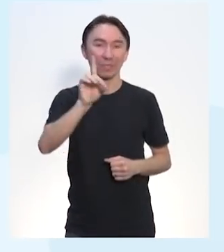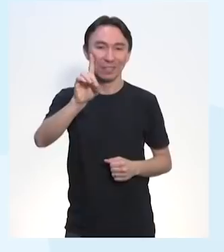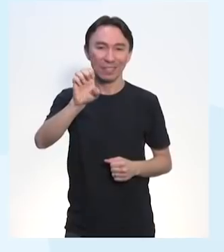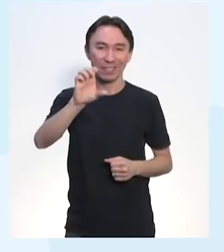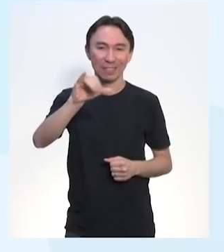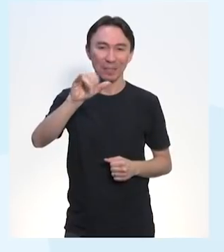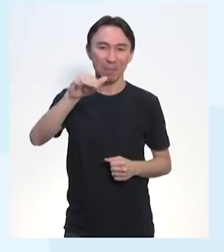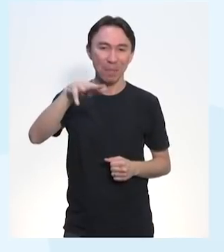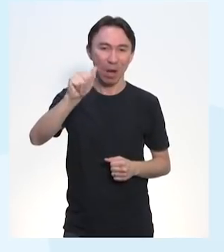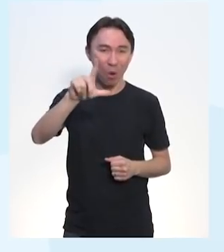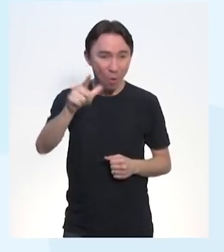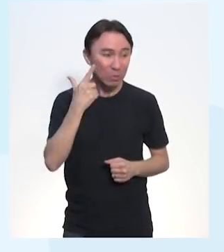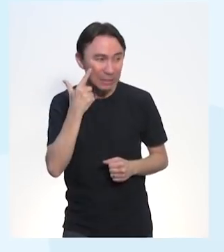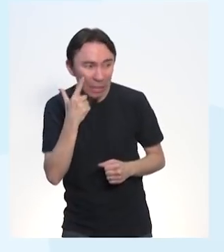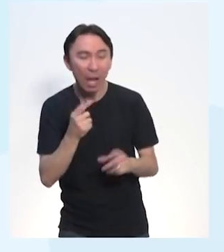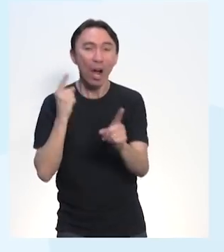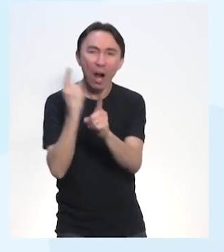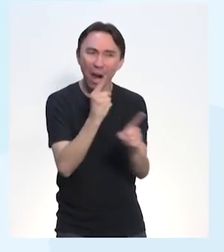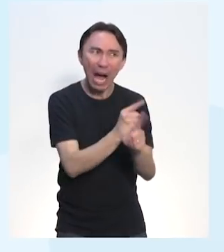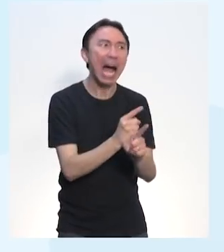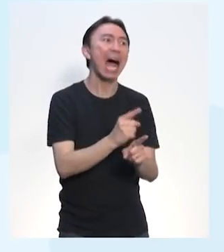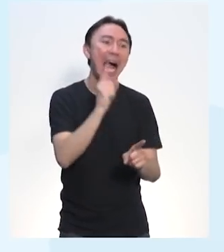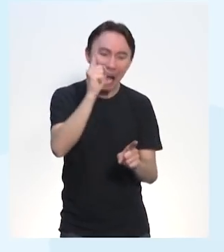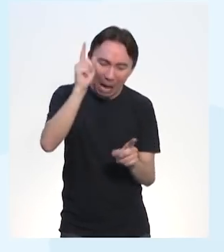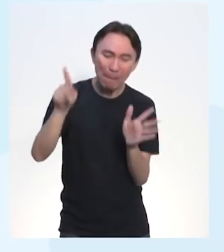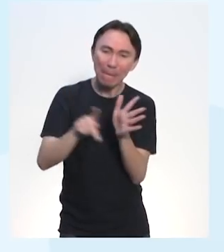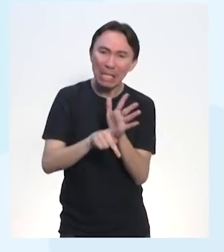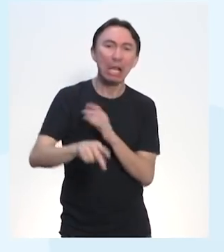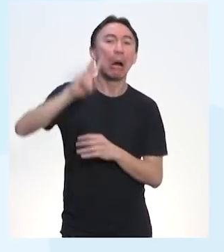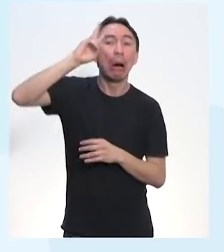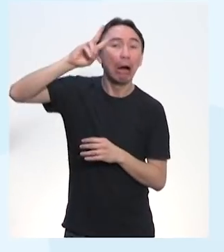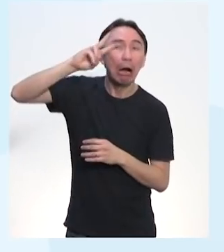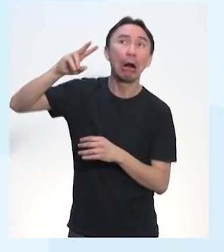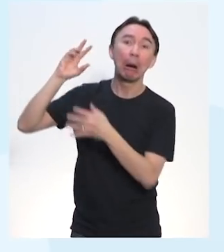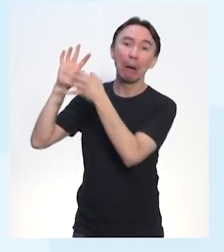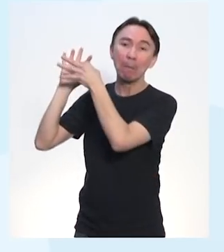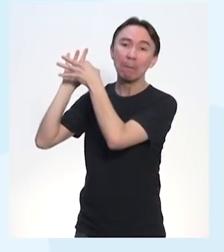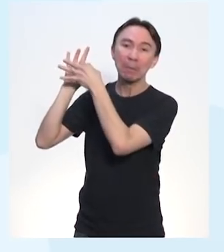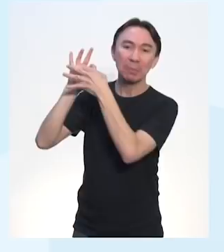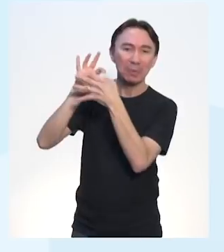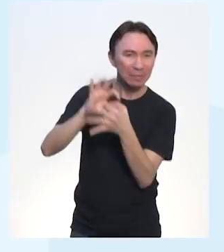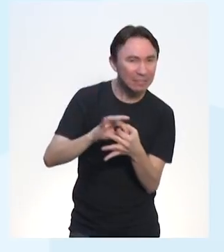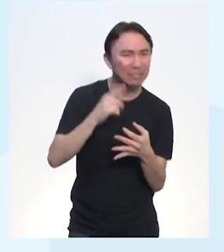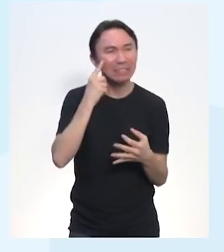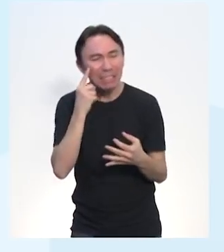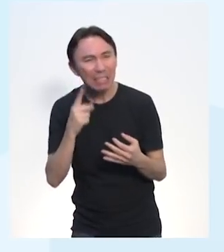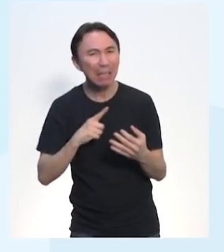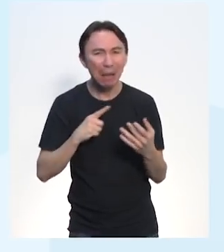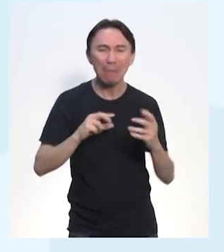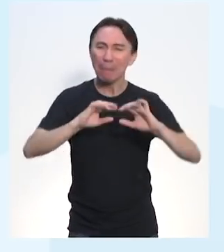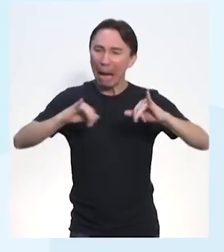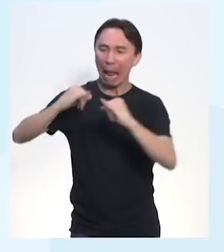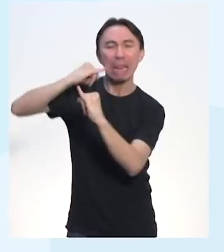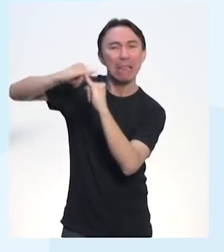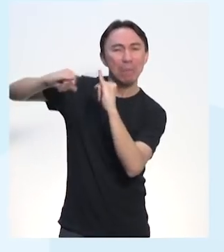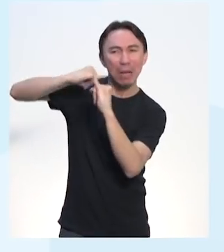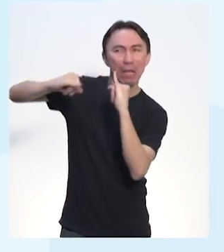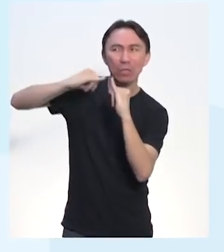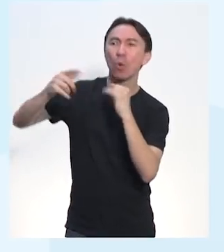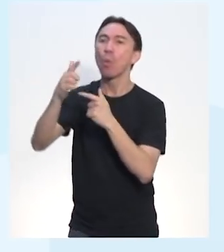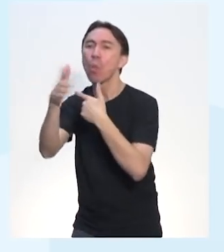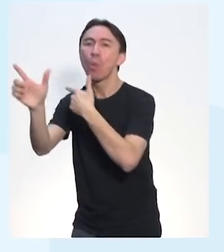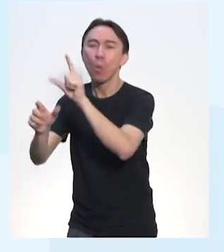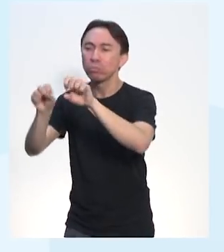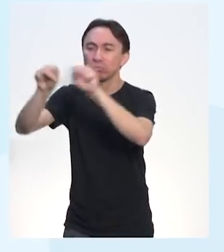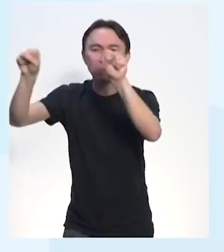fruto de um processo histórico, percebendo semelhanças e diferenças com outros sistemas de numeração, de modo